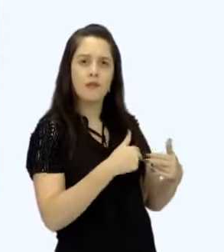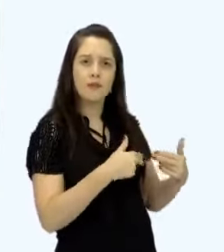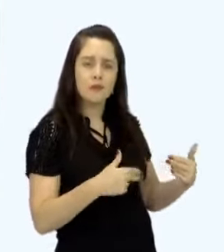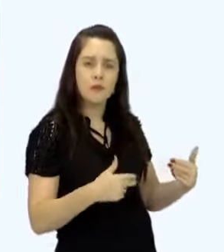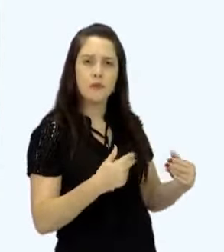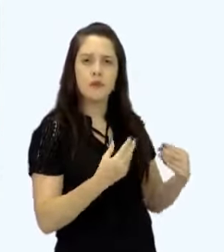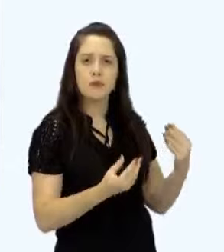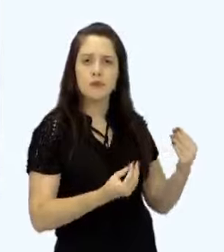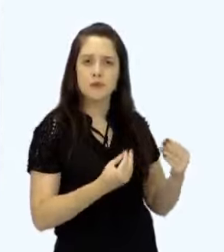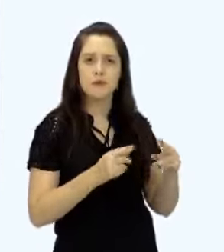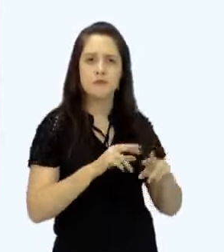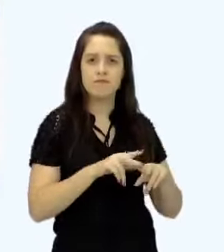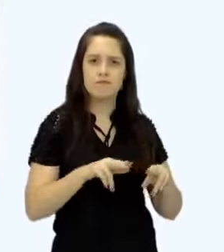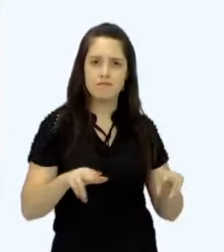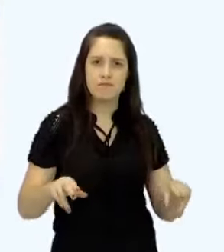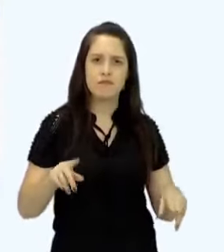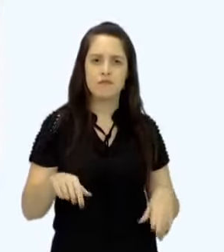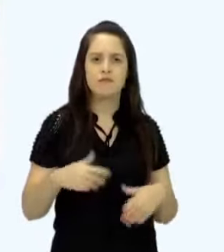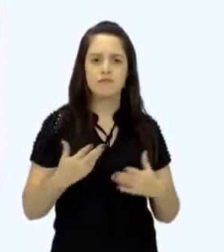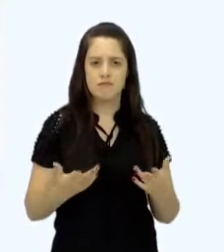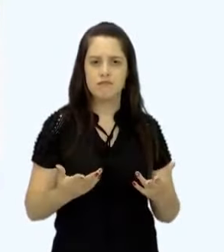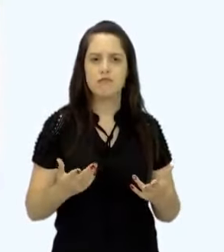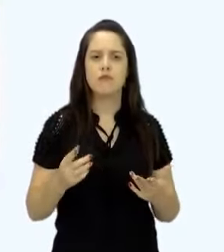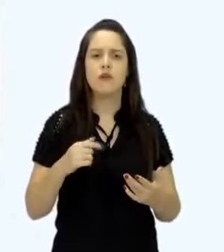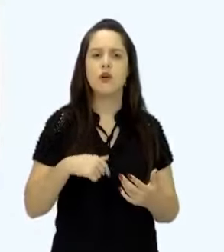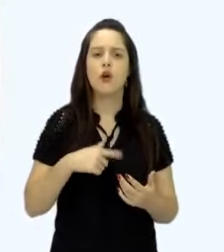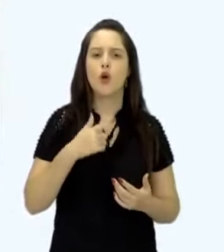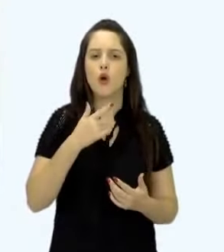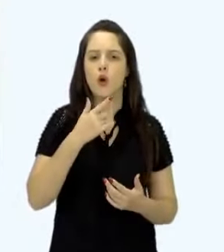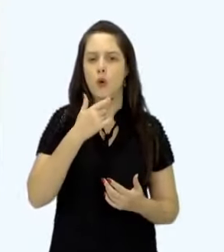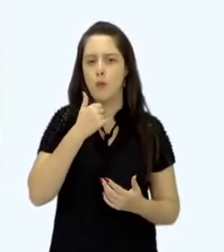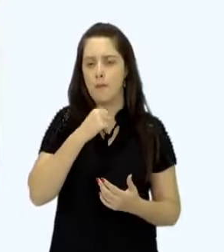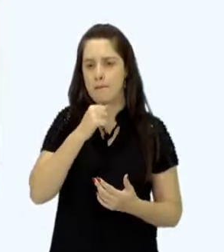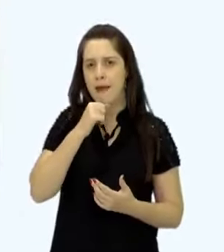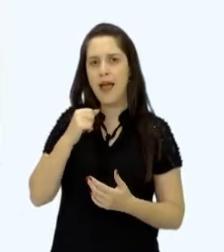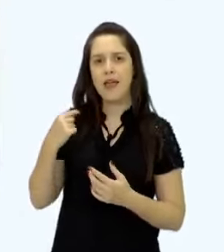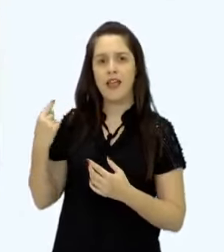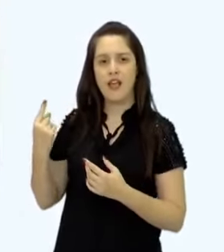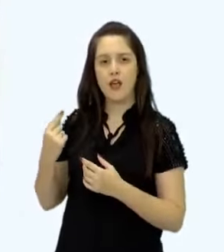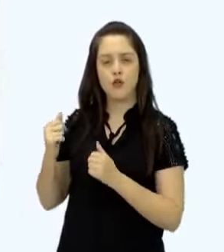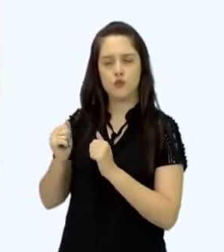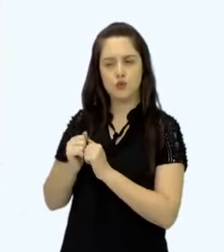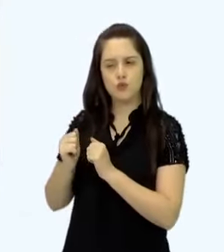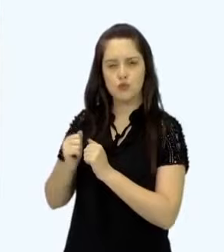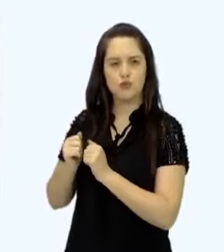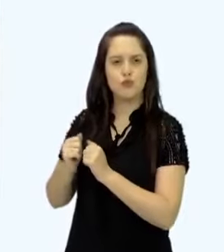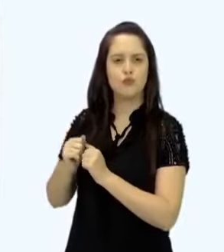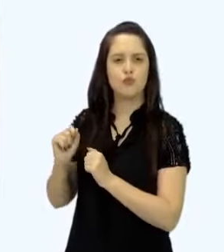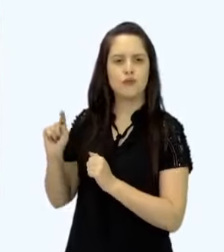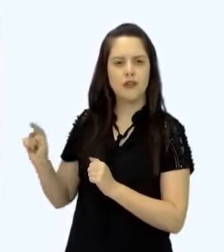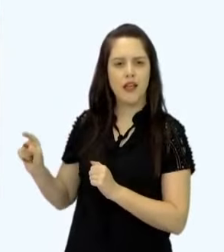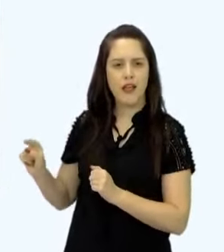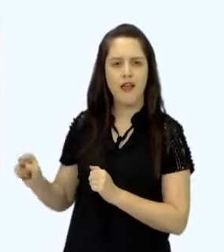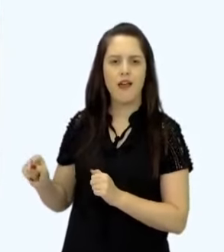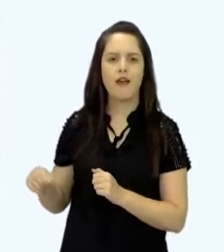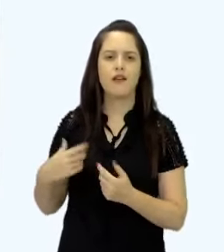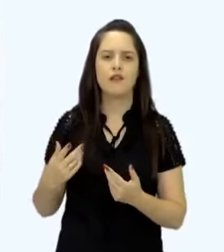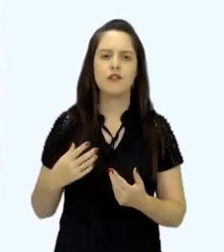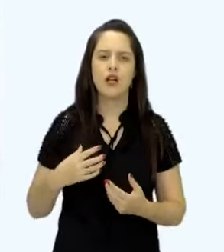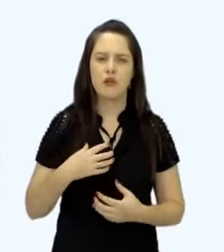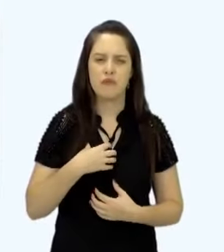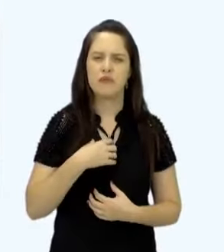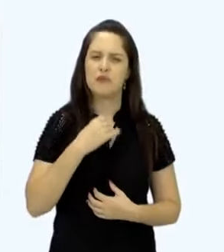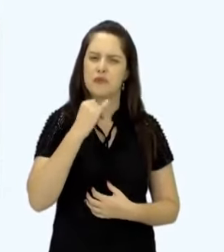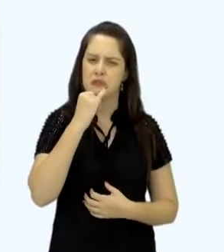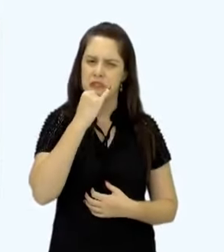entradas, e uma em particular que ela diz assim: quando meu pai volta, né? Estou parafraseando, mas quando o pai volta, eu fico meio